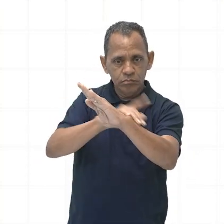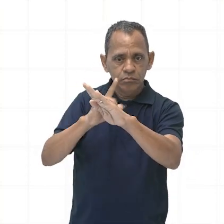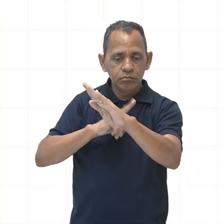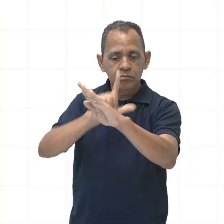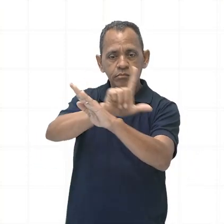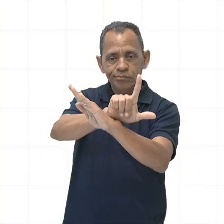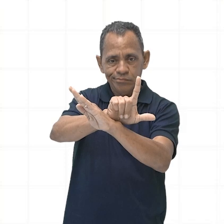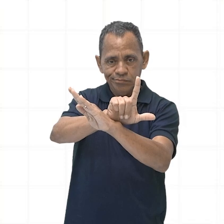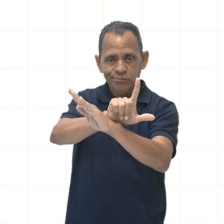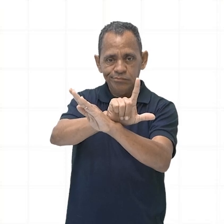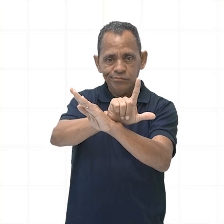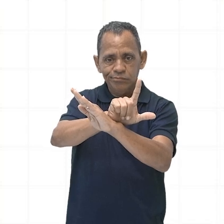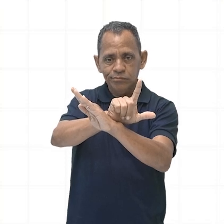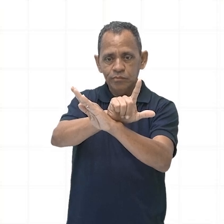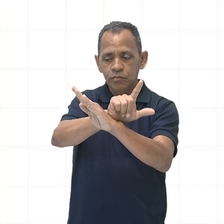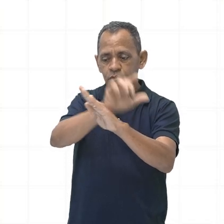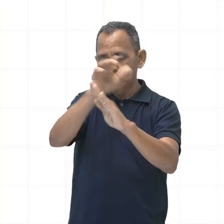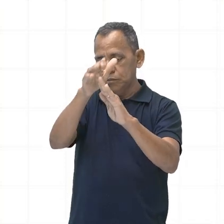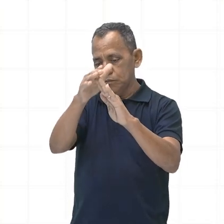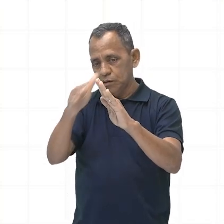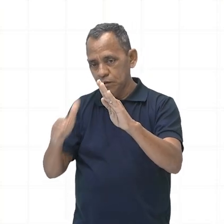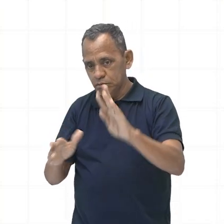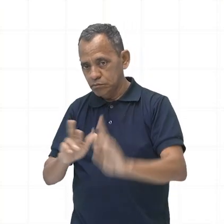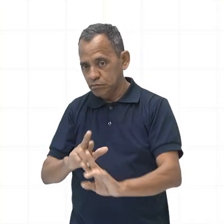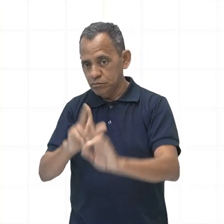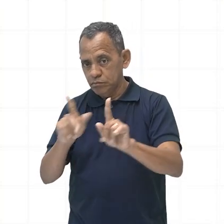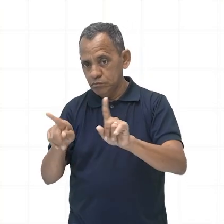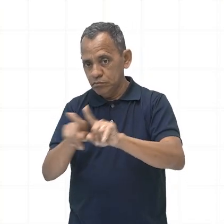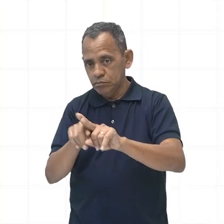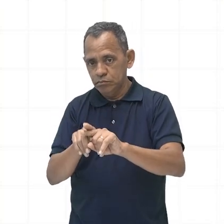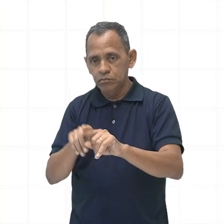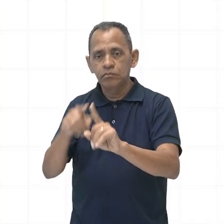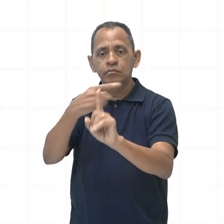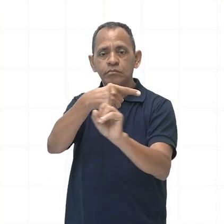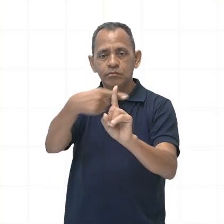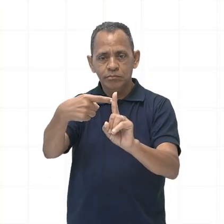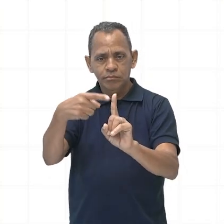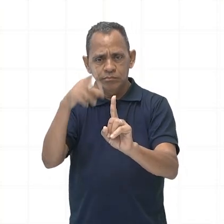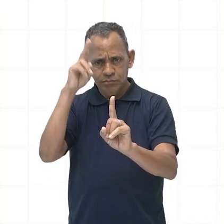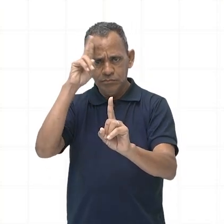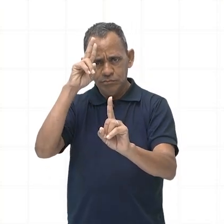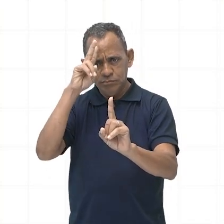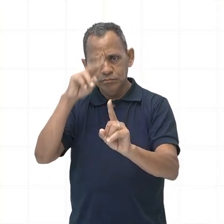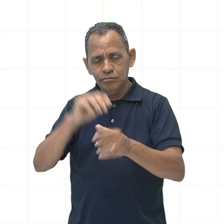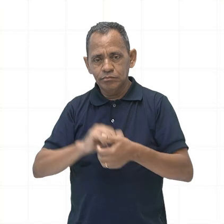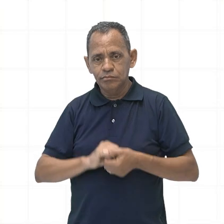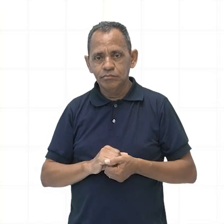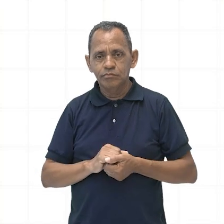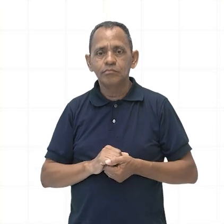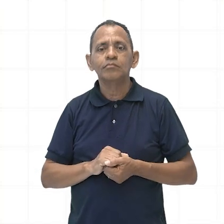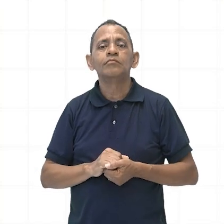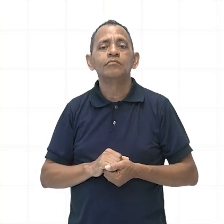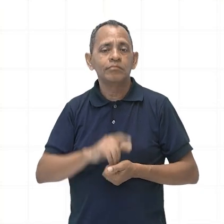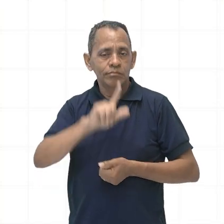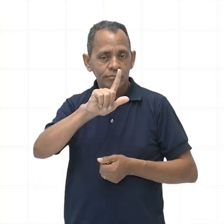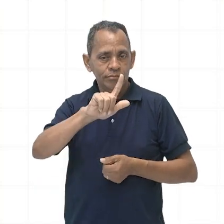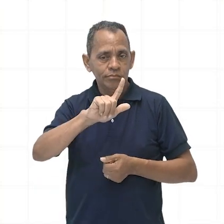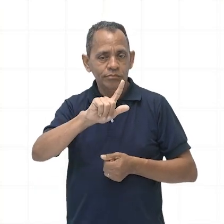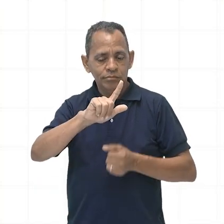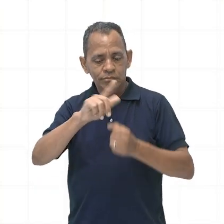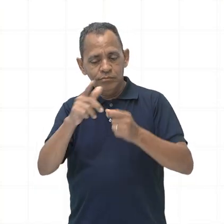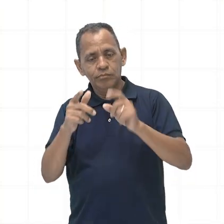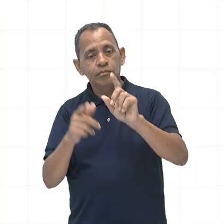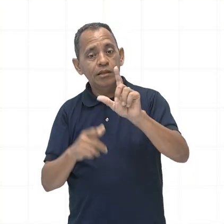L, então esse pedaço aqui do cateto, ele vai ser a metade, né, de L. Então, é L sobre 2, é o lado